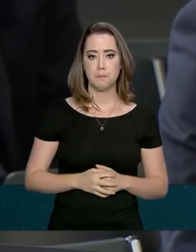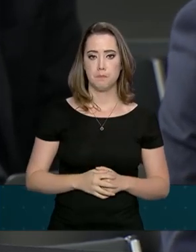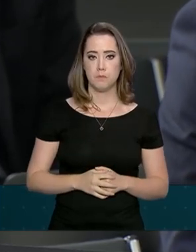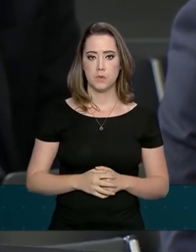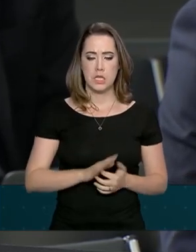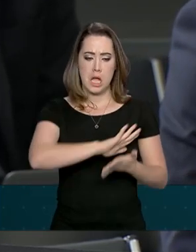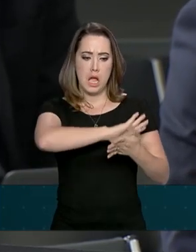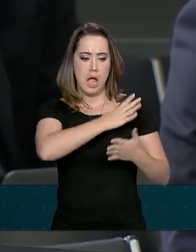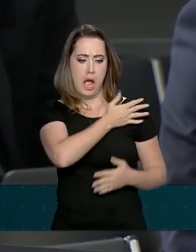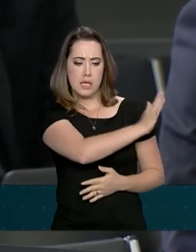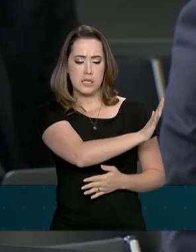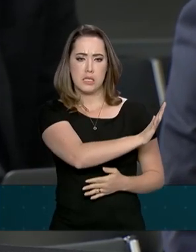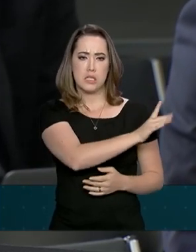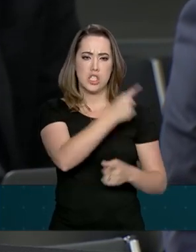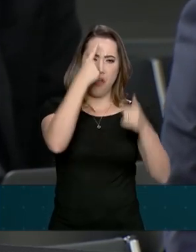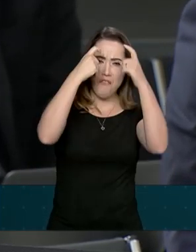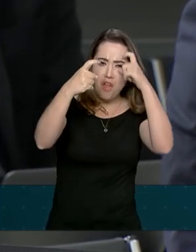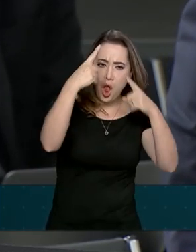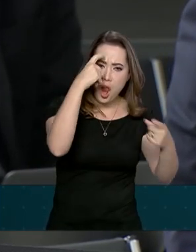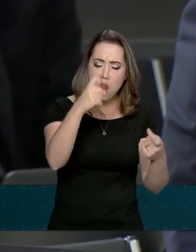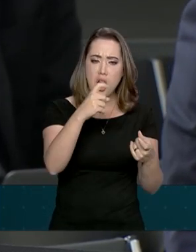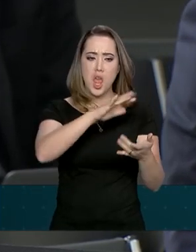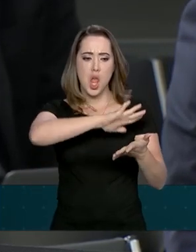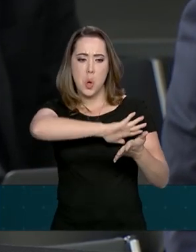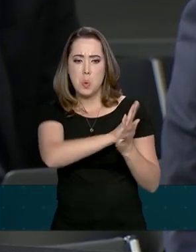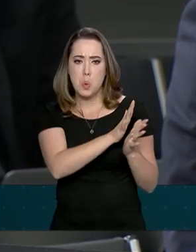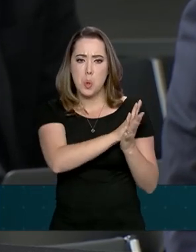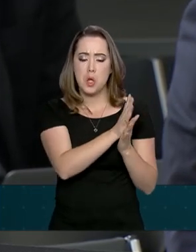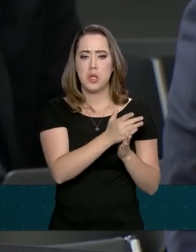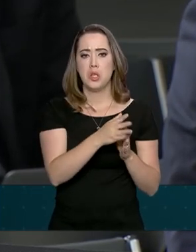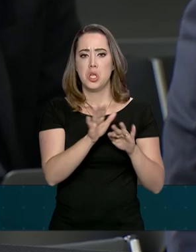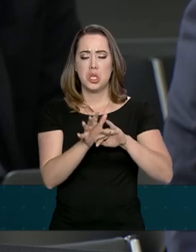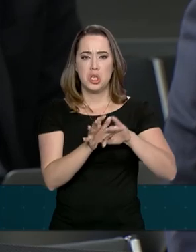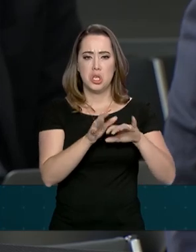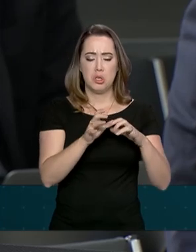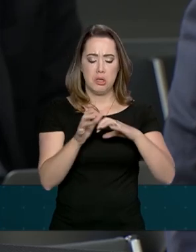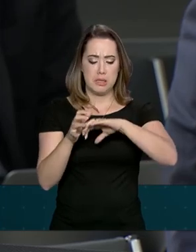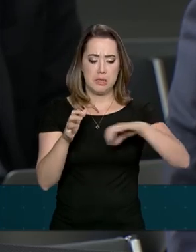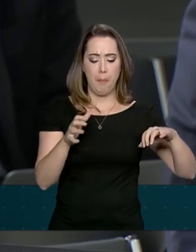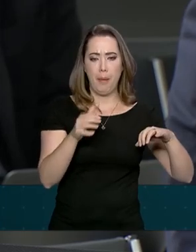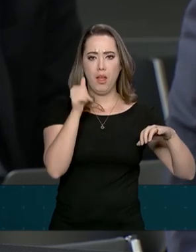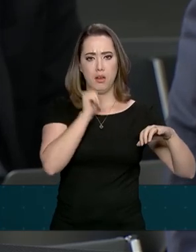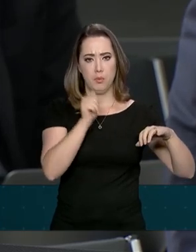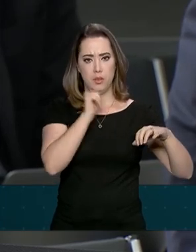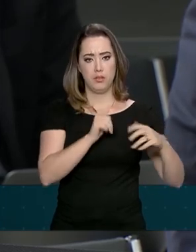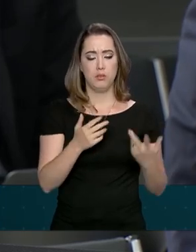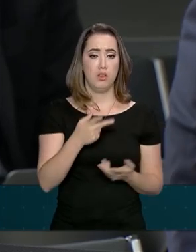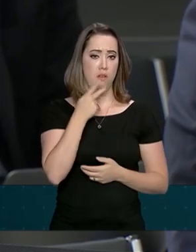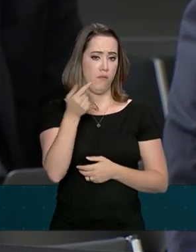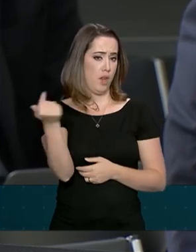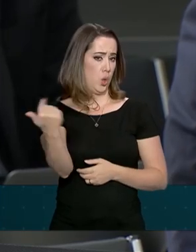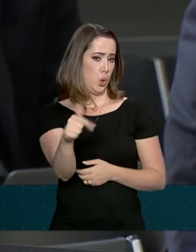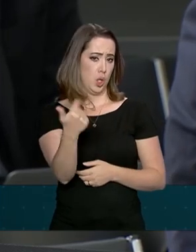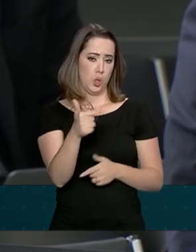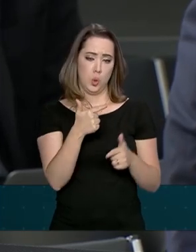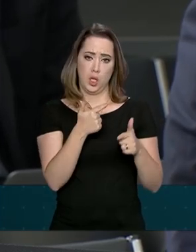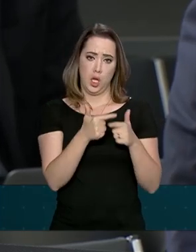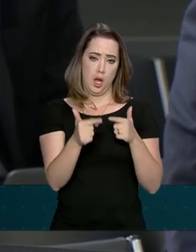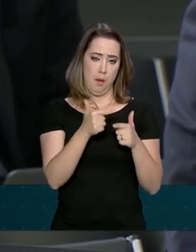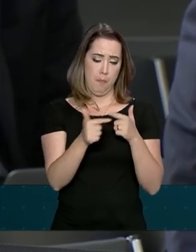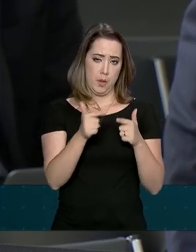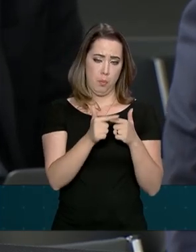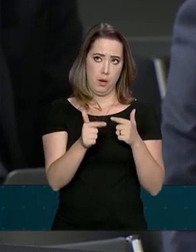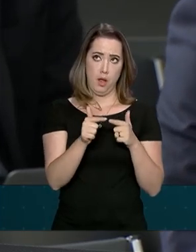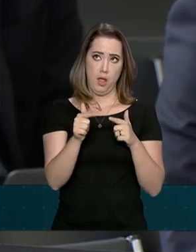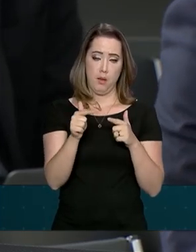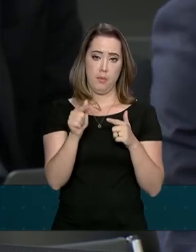racista be olinto emissora chino e agregou que não tem problema de não gostas em